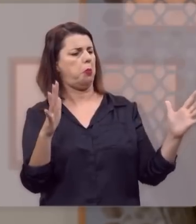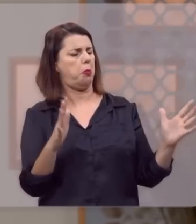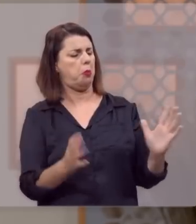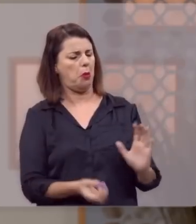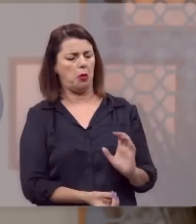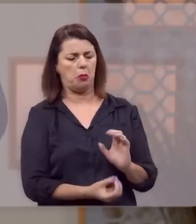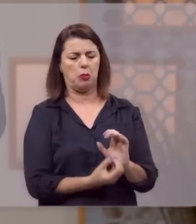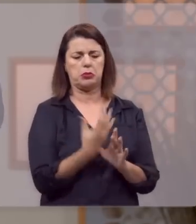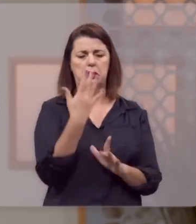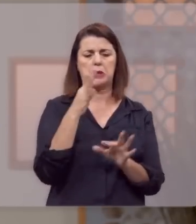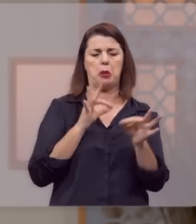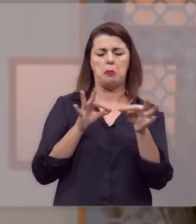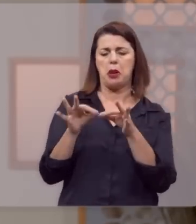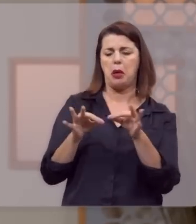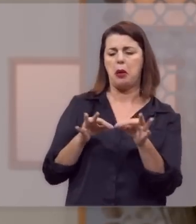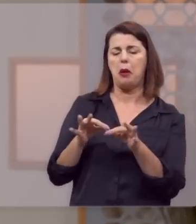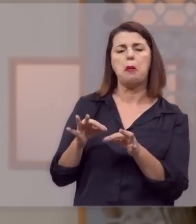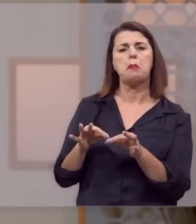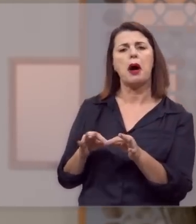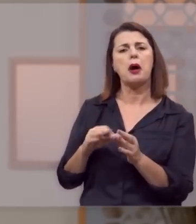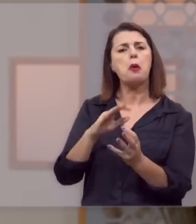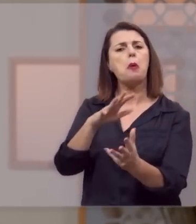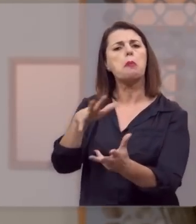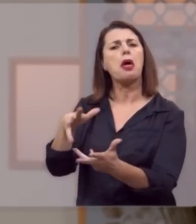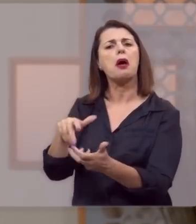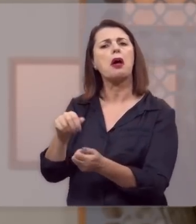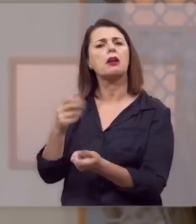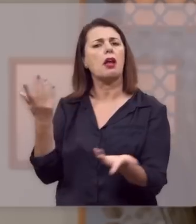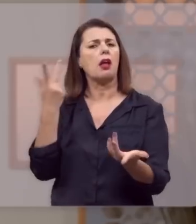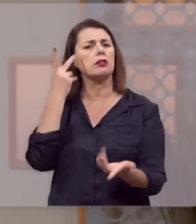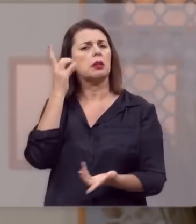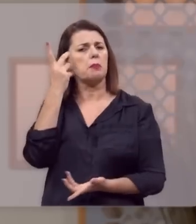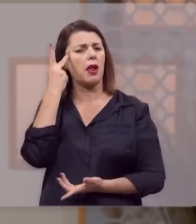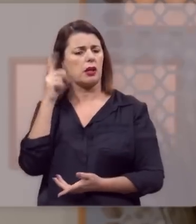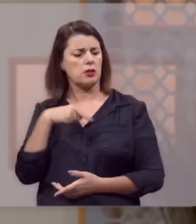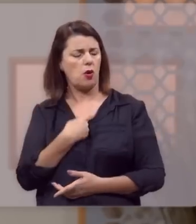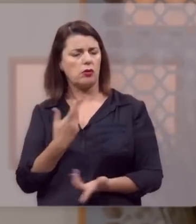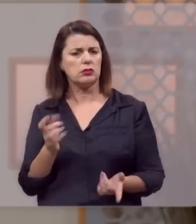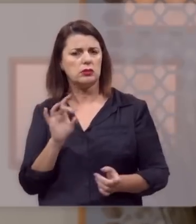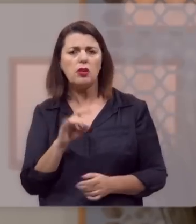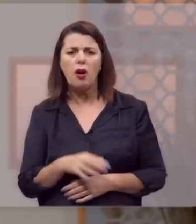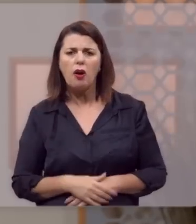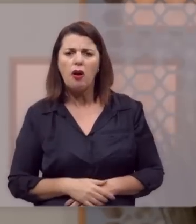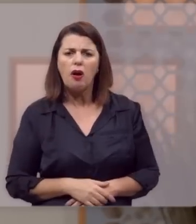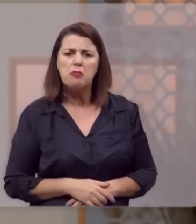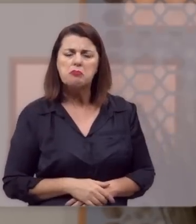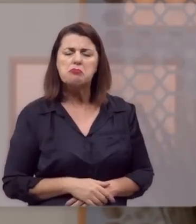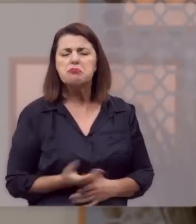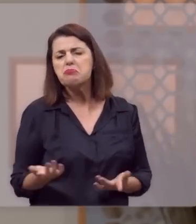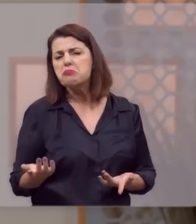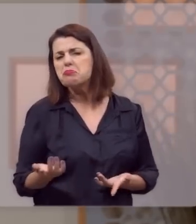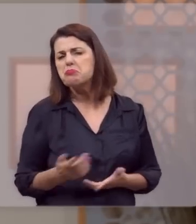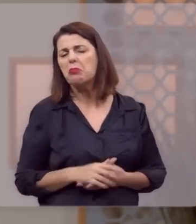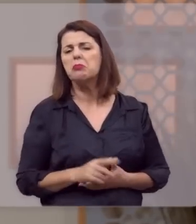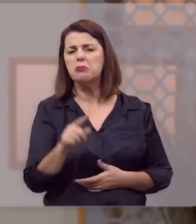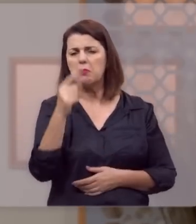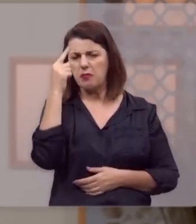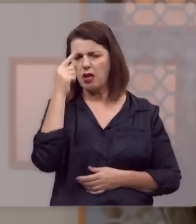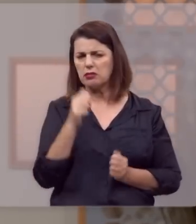que preparou esse planeta tão adequado à vida para estarmos? Pense comigo só um